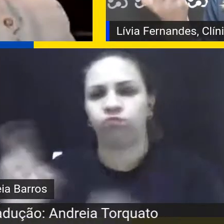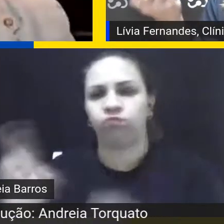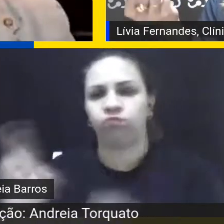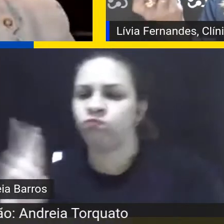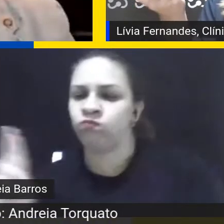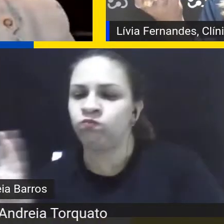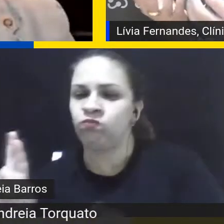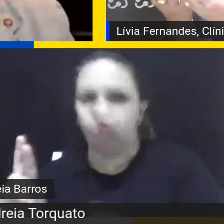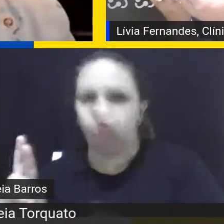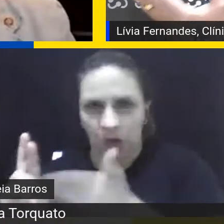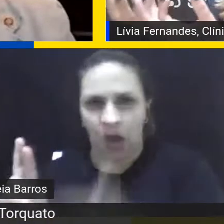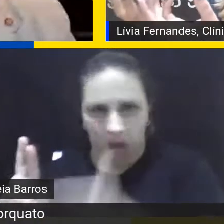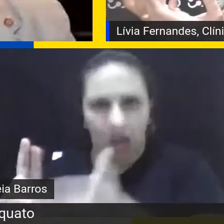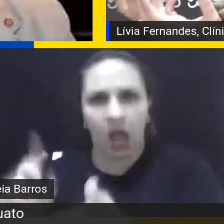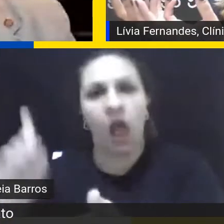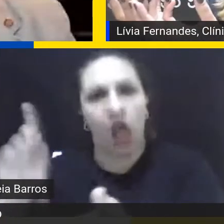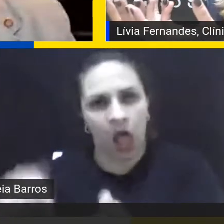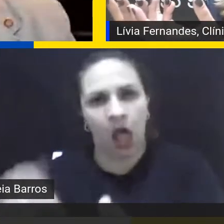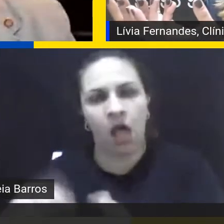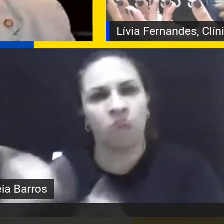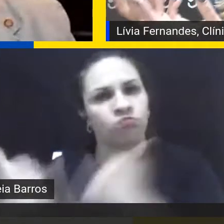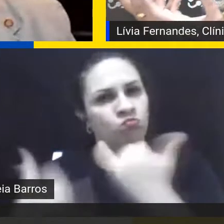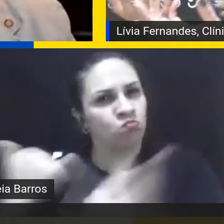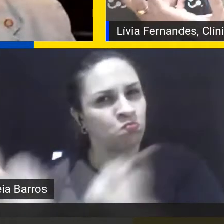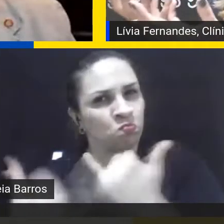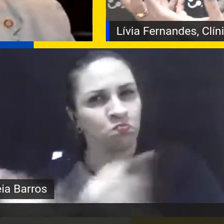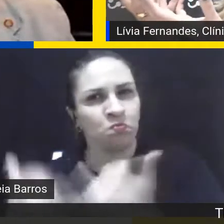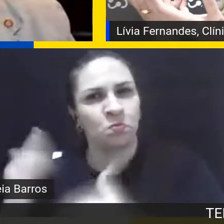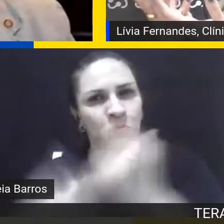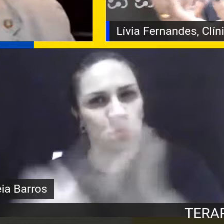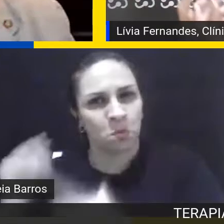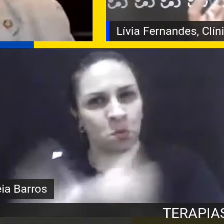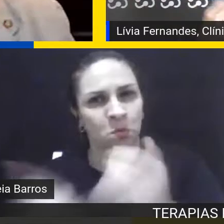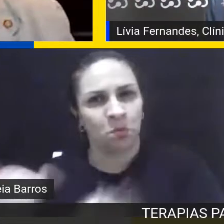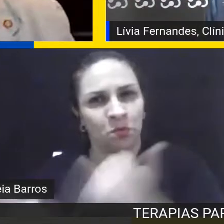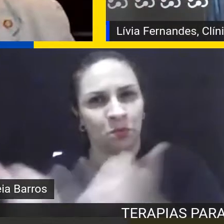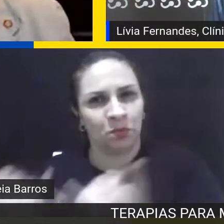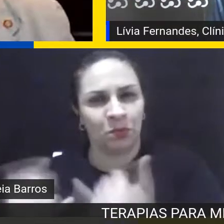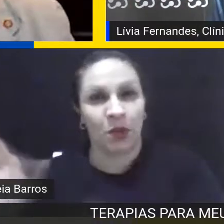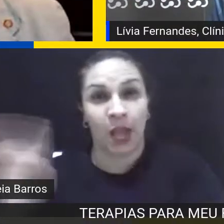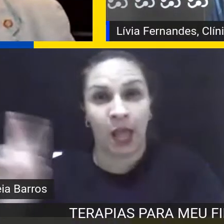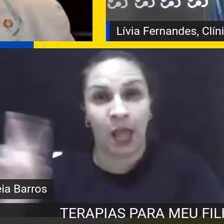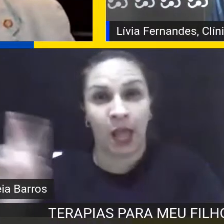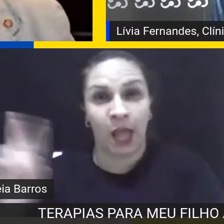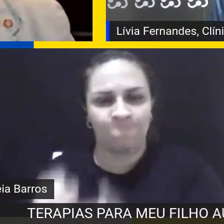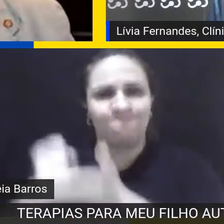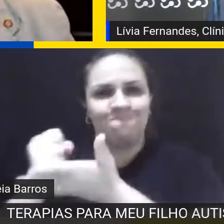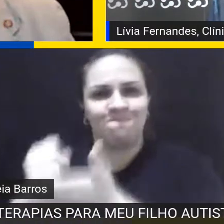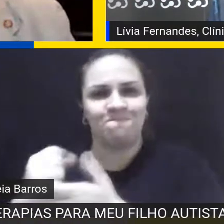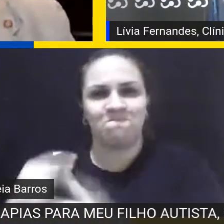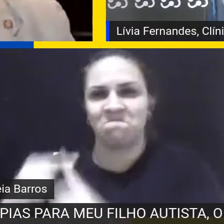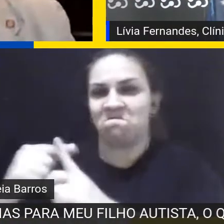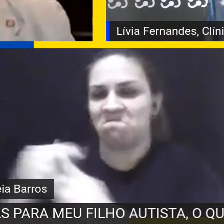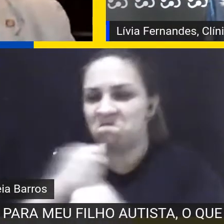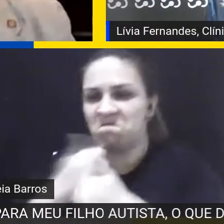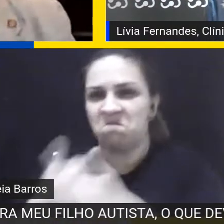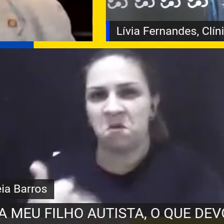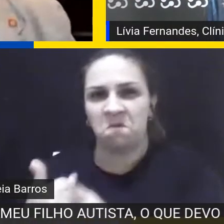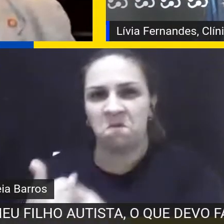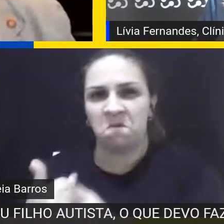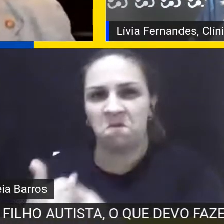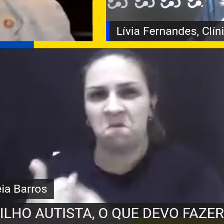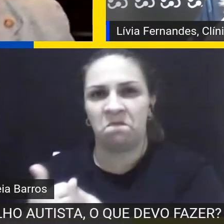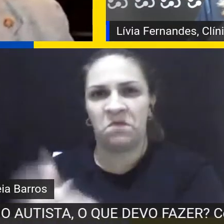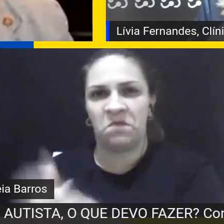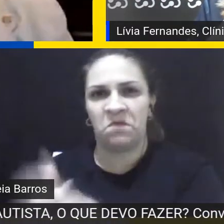terapia é a brincadeira na terapia, é o próprio reforçador. E nessa terapia, a gente utiliza